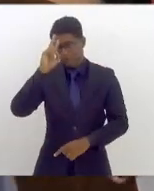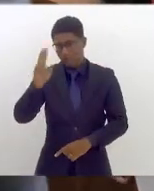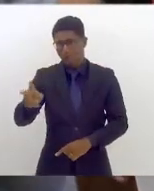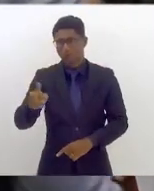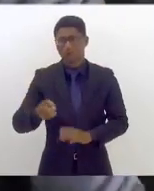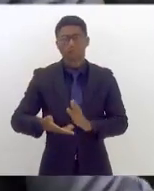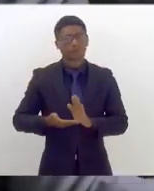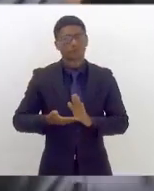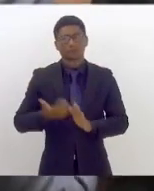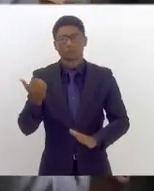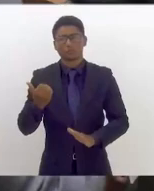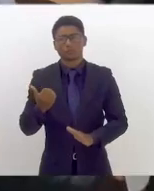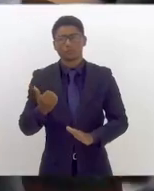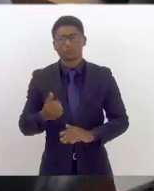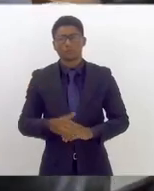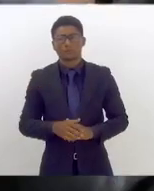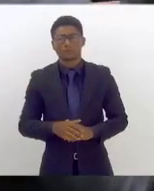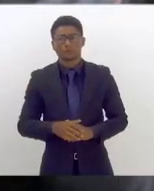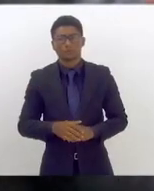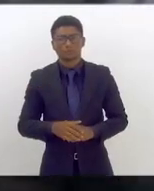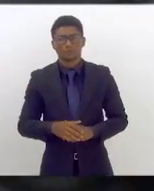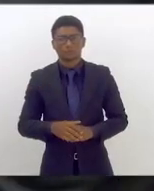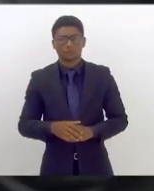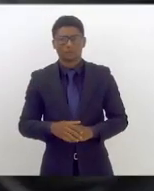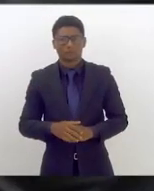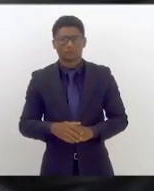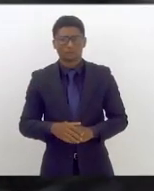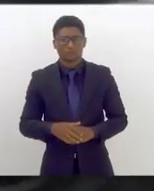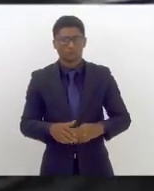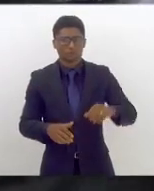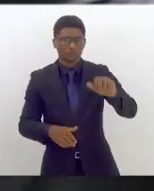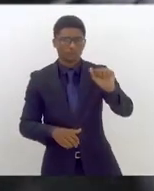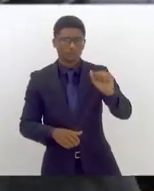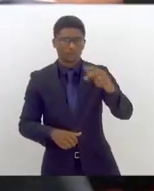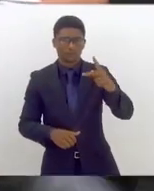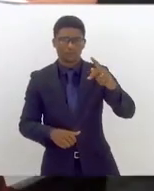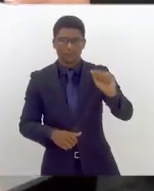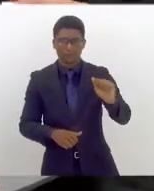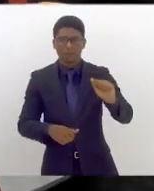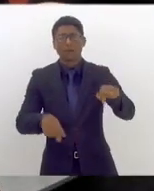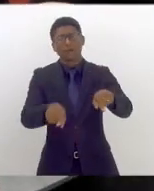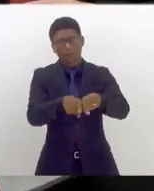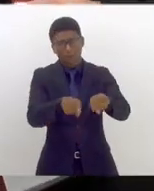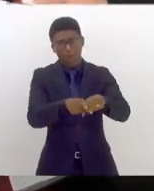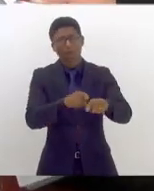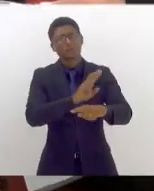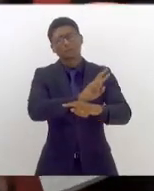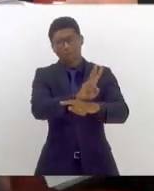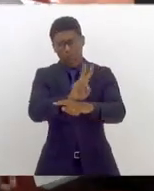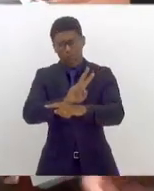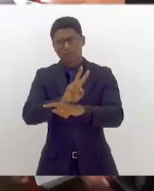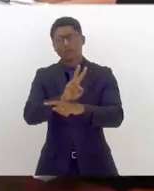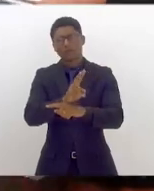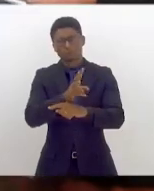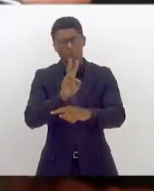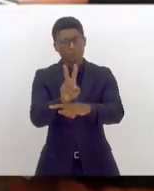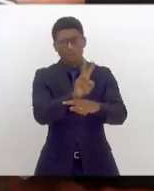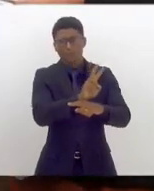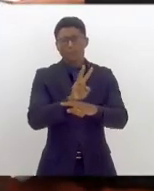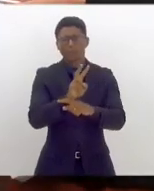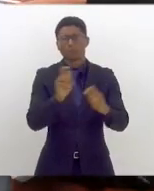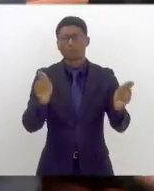em troca de uma outra que é uma apa que também é uma proteção se reconhece também é uma proteção